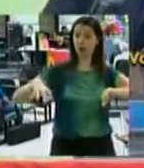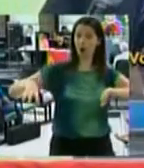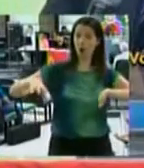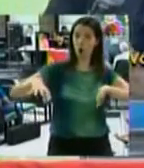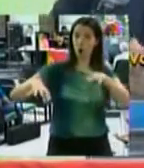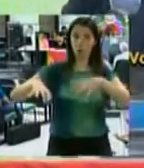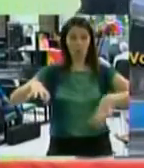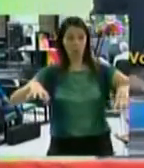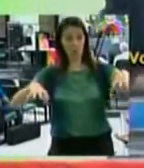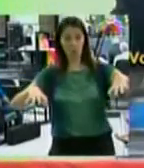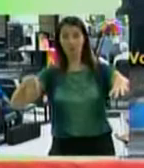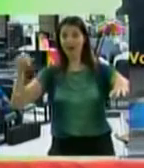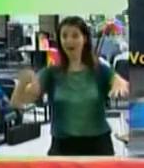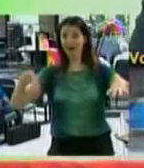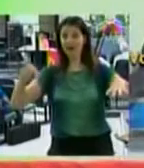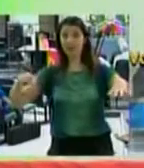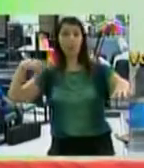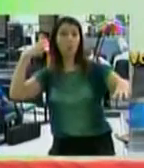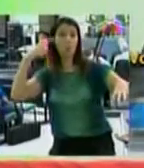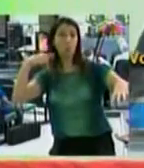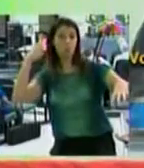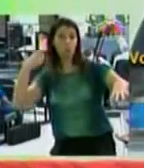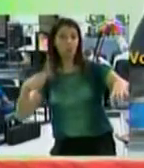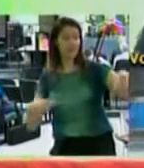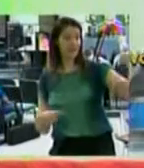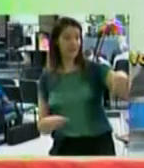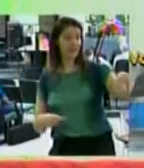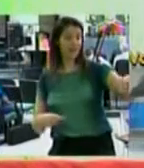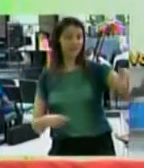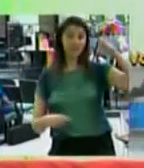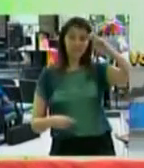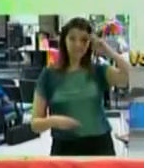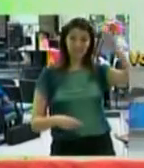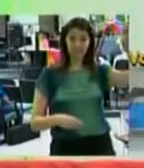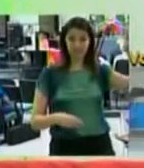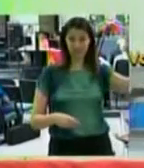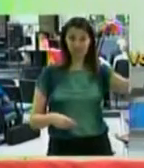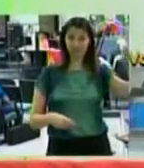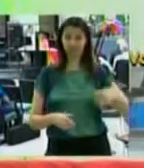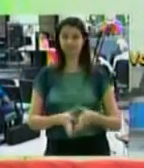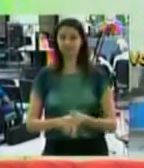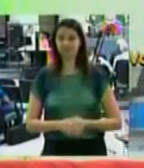loucas e sábias, ou prudentes.